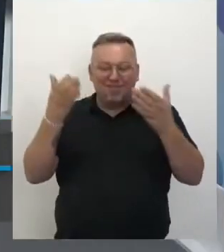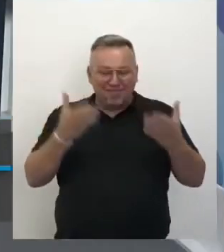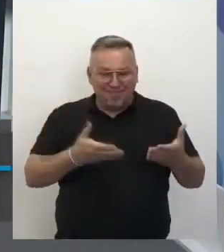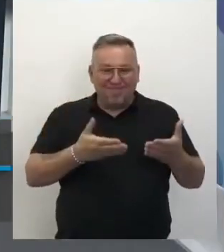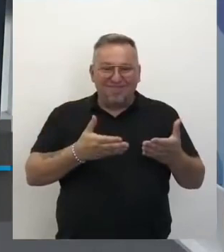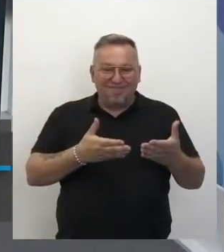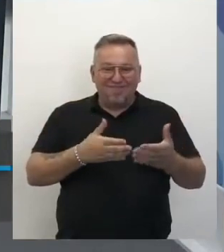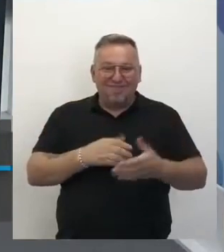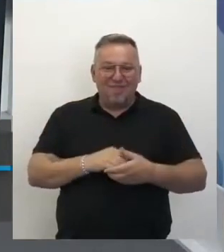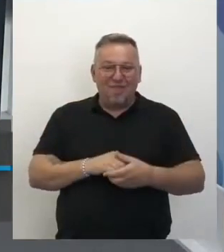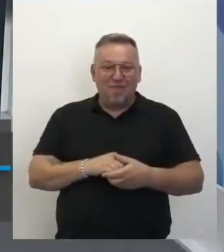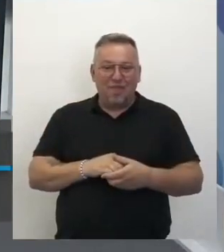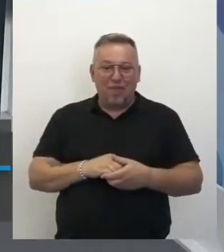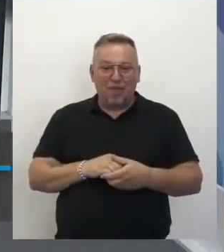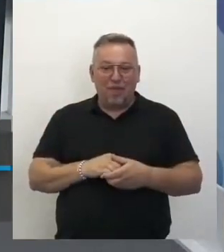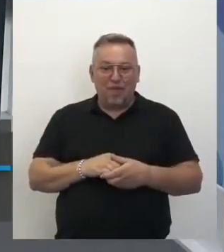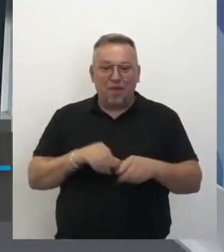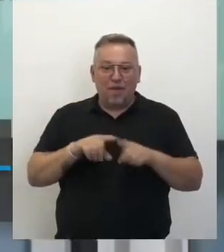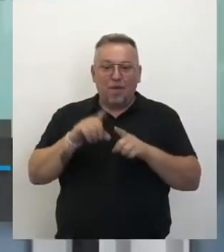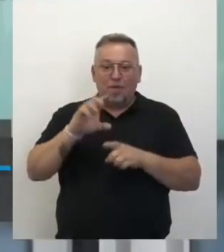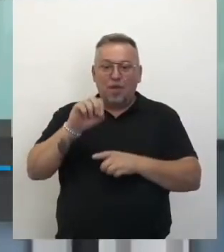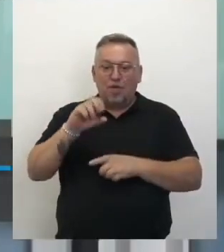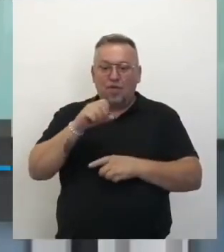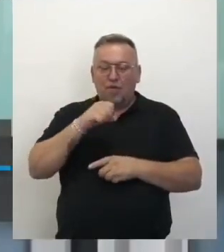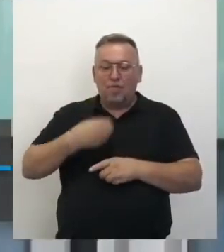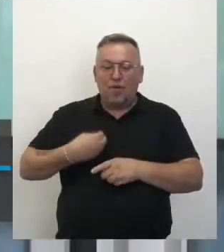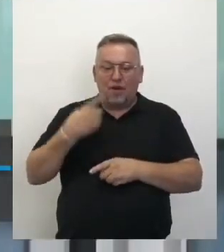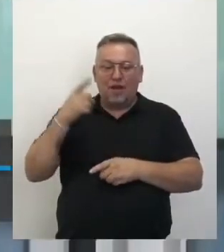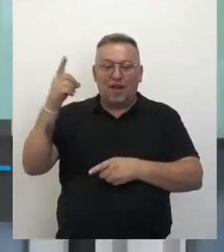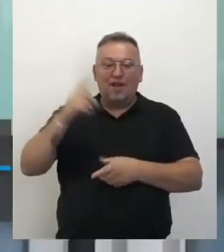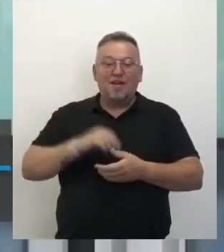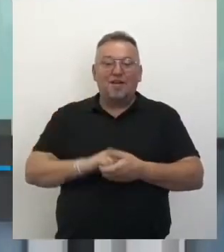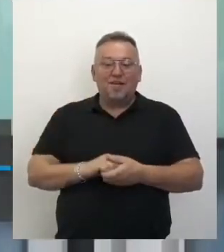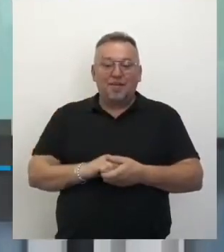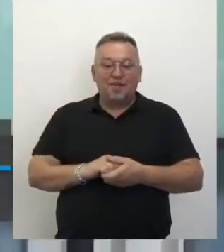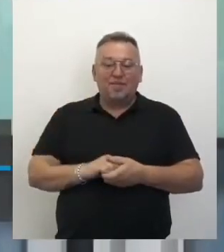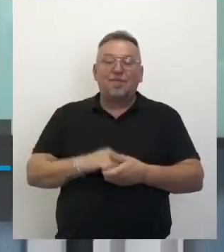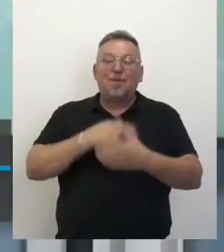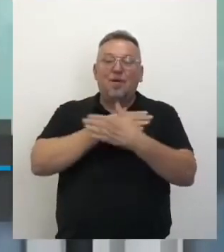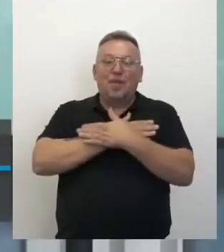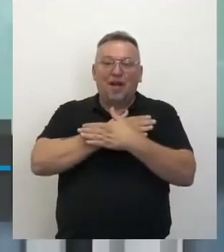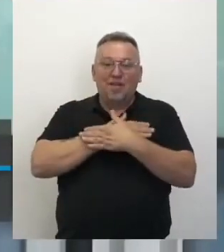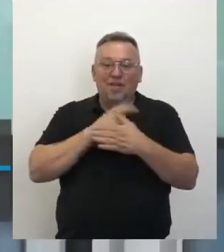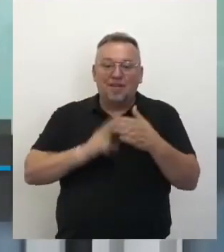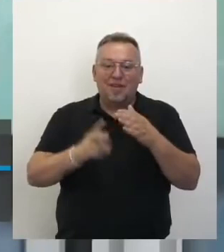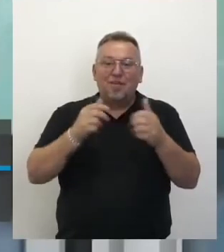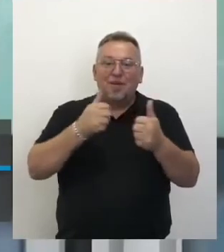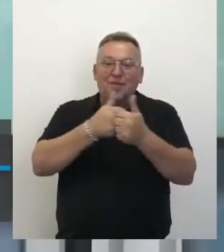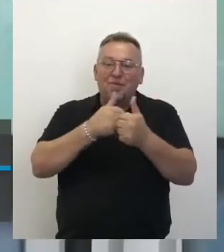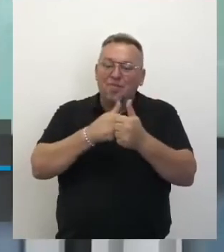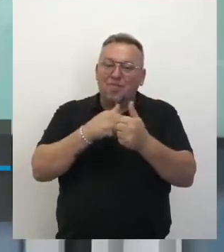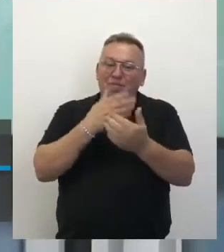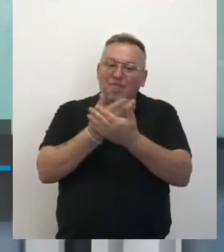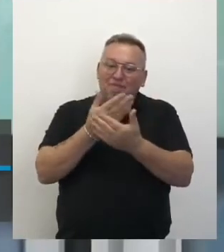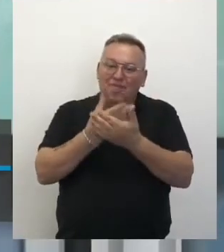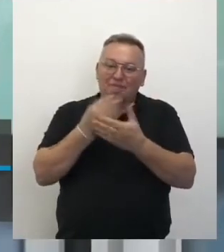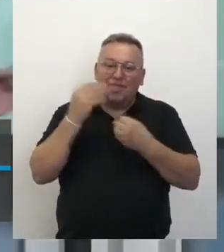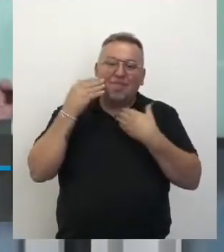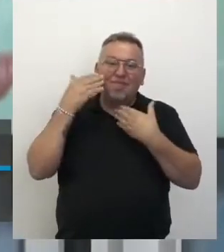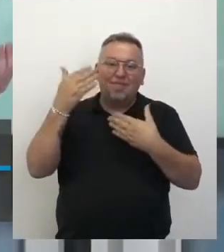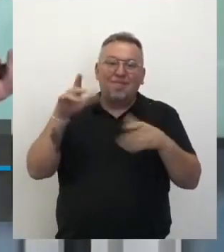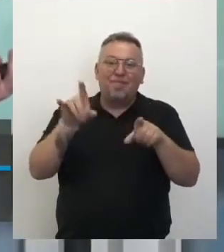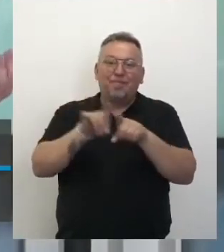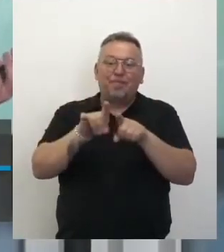Nova Odessa, onde minha avó mora. Olha aí. Então um abraço aí, sempre acompanhando as aulas, muito obrigado.